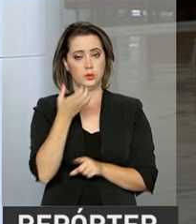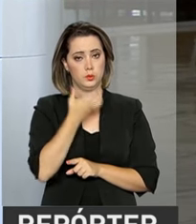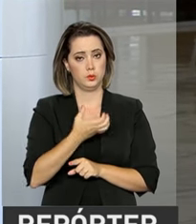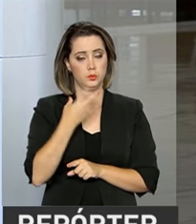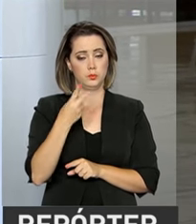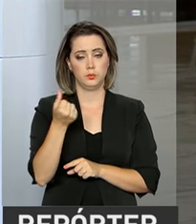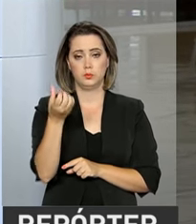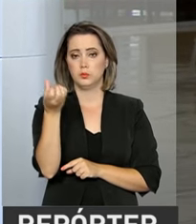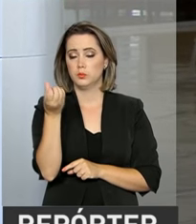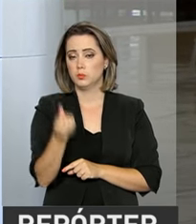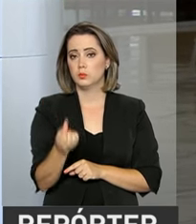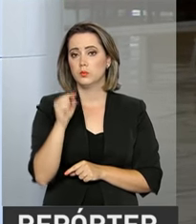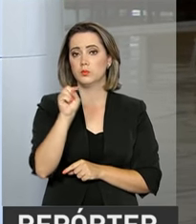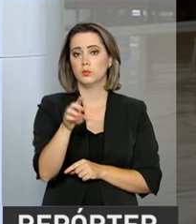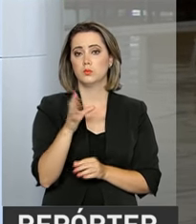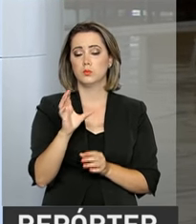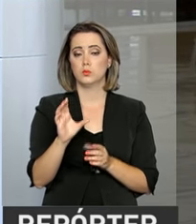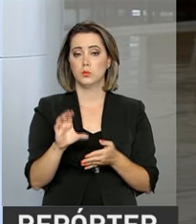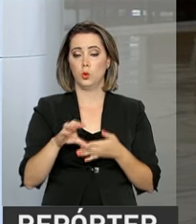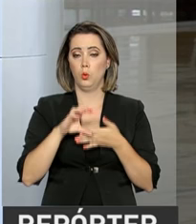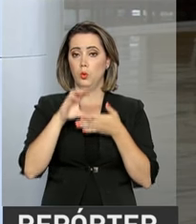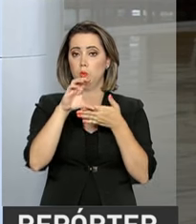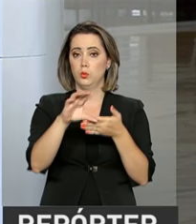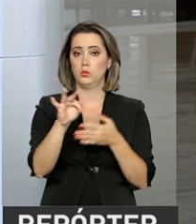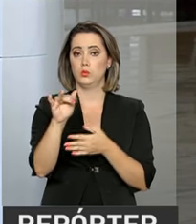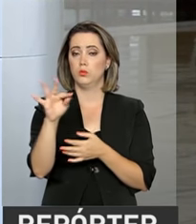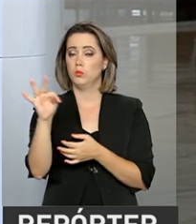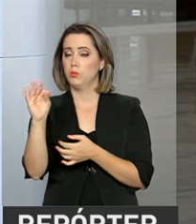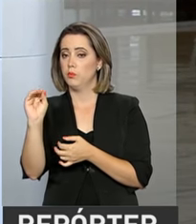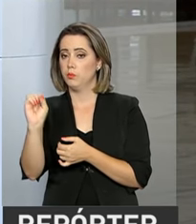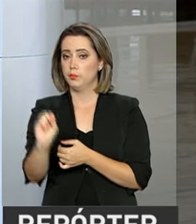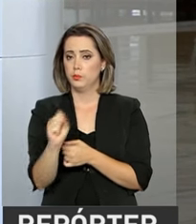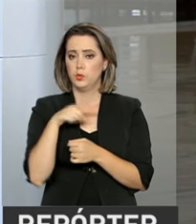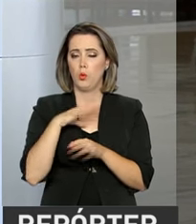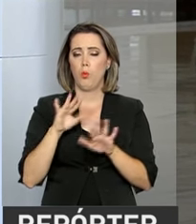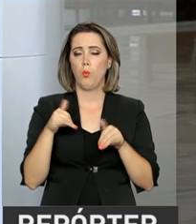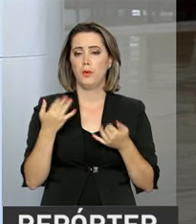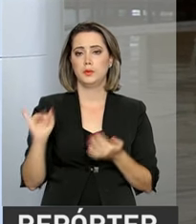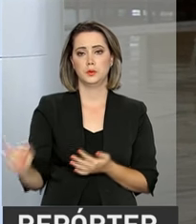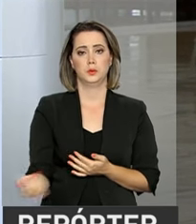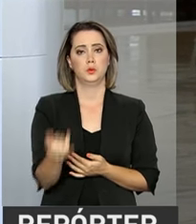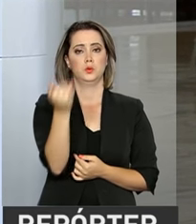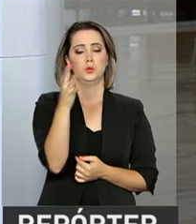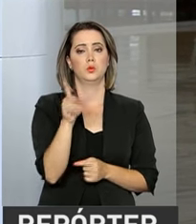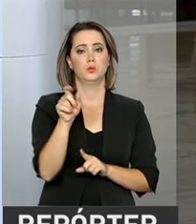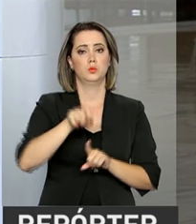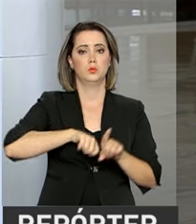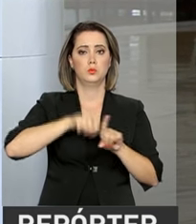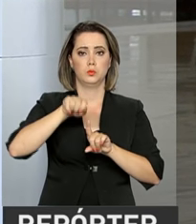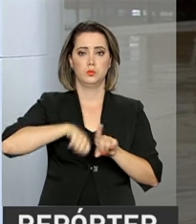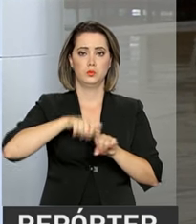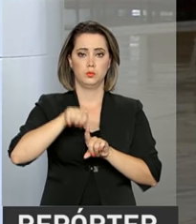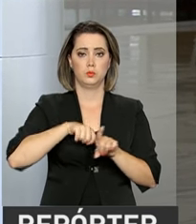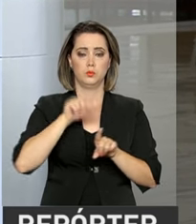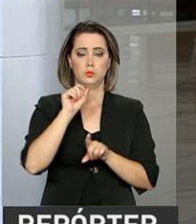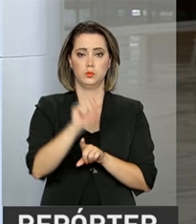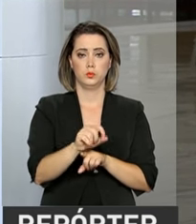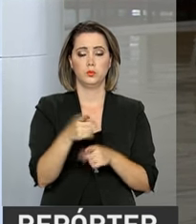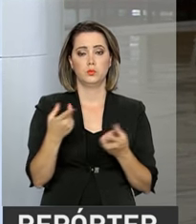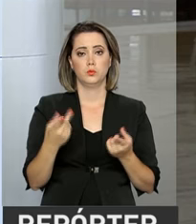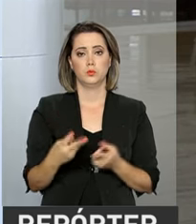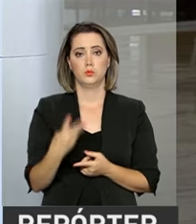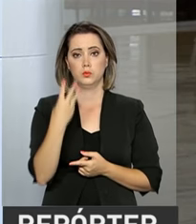de 2016, o Conselho Curador do FGTS definiu os juros mensais que vão ser cobrados nessa